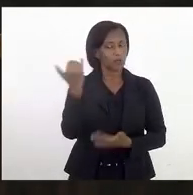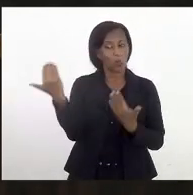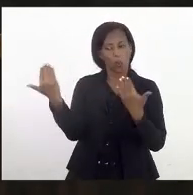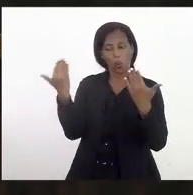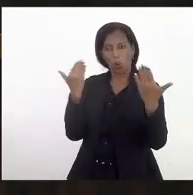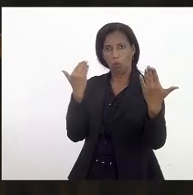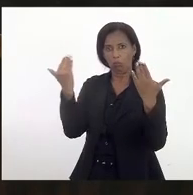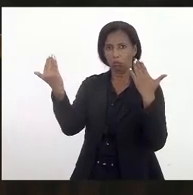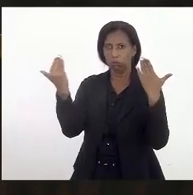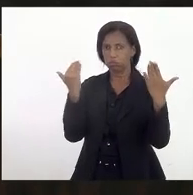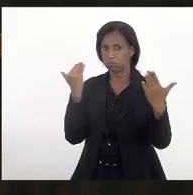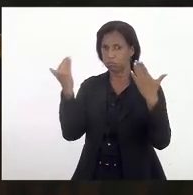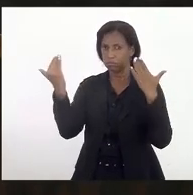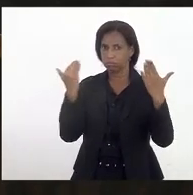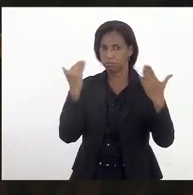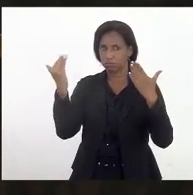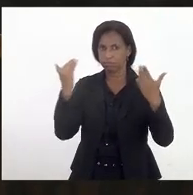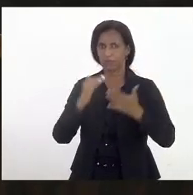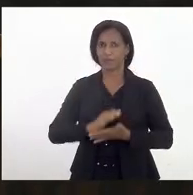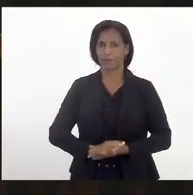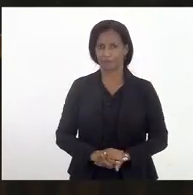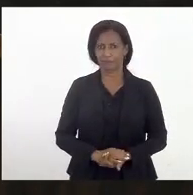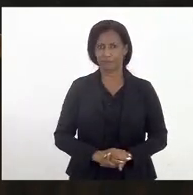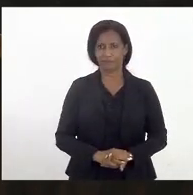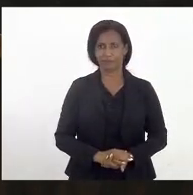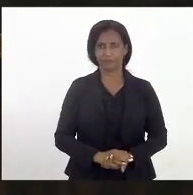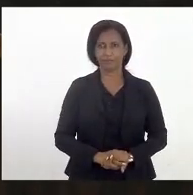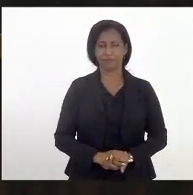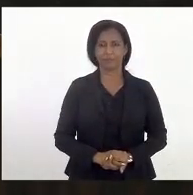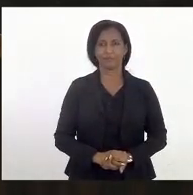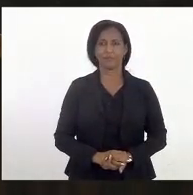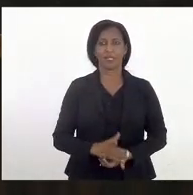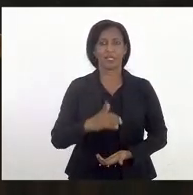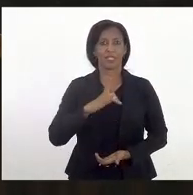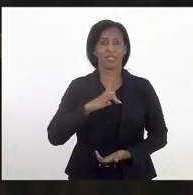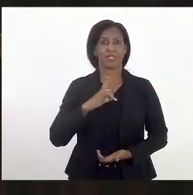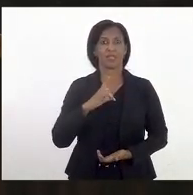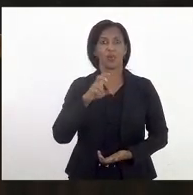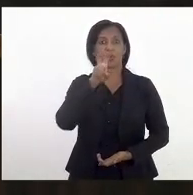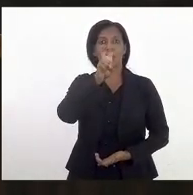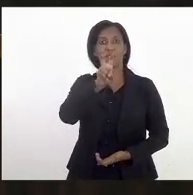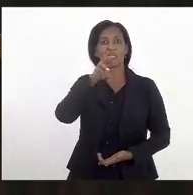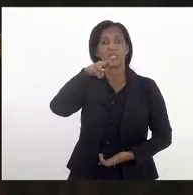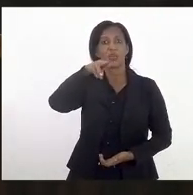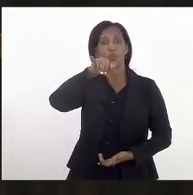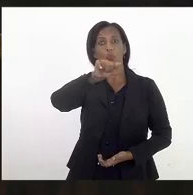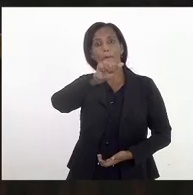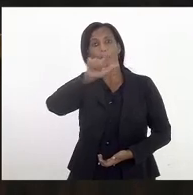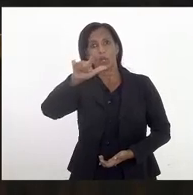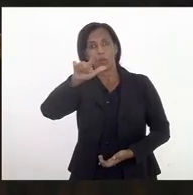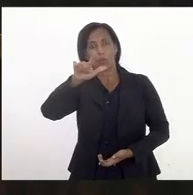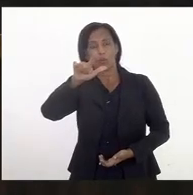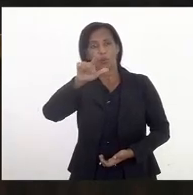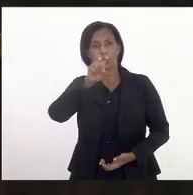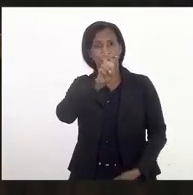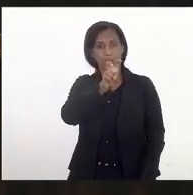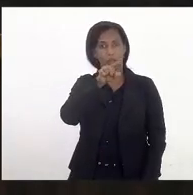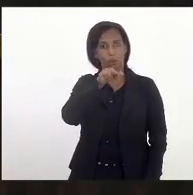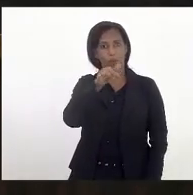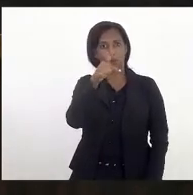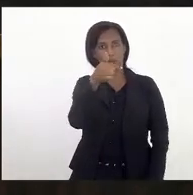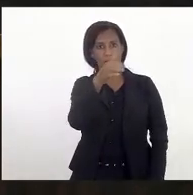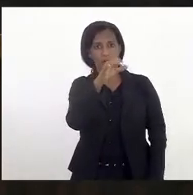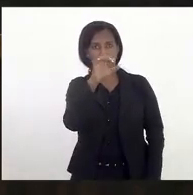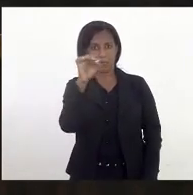coisa com a outra tem mente que não é São cinco mil e 700 metros quadrados o prédio do